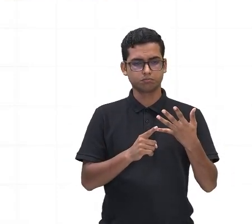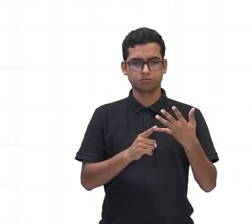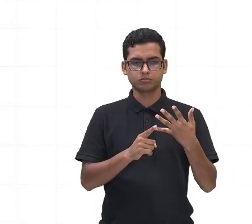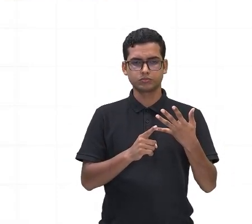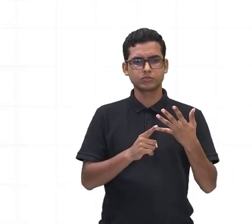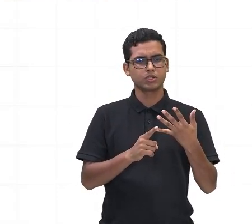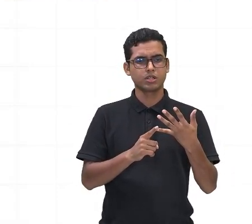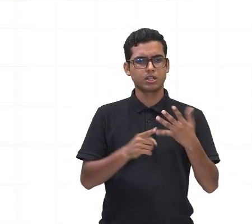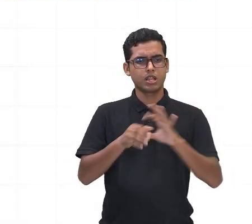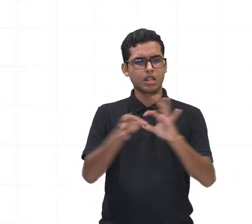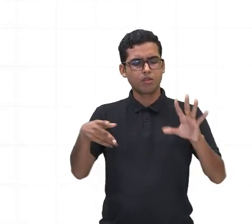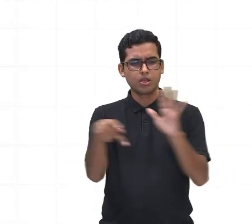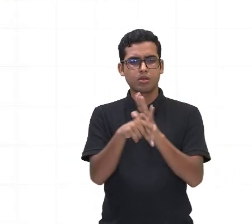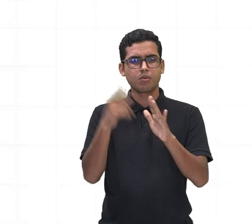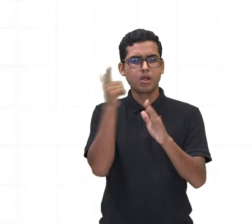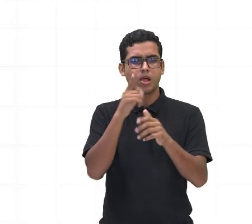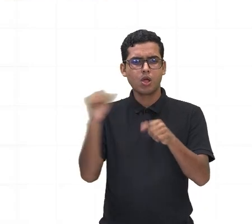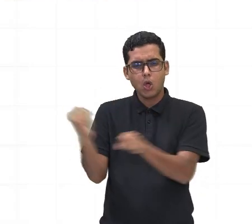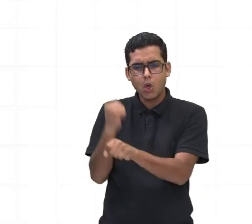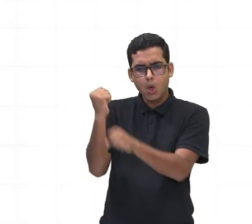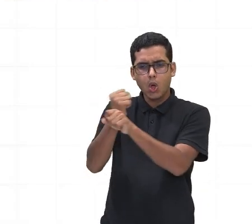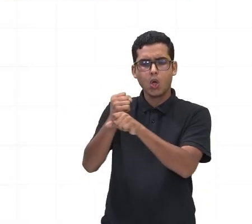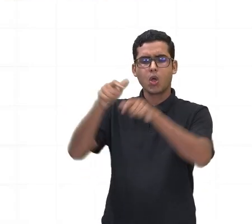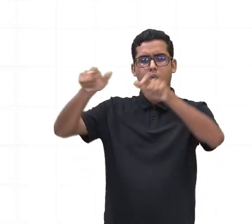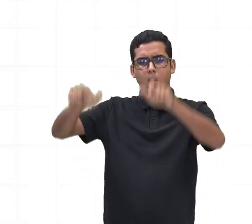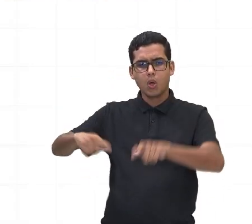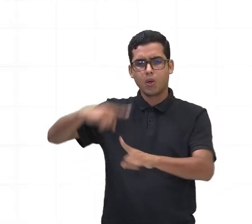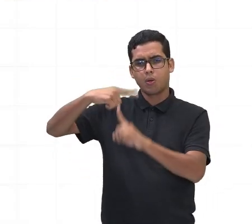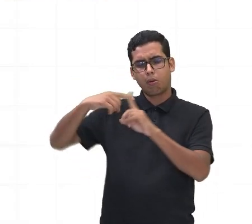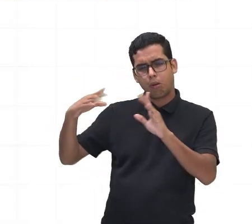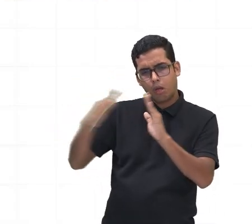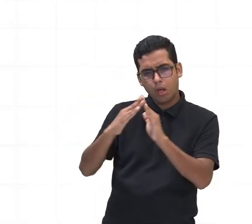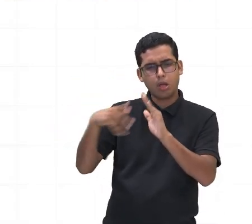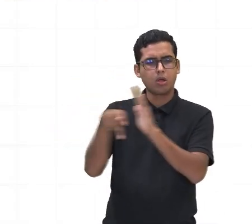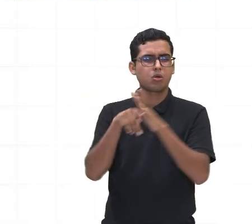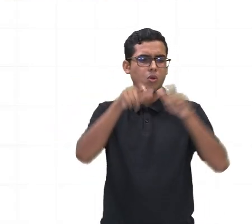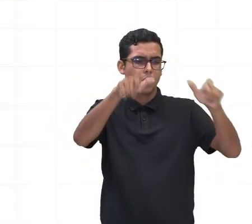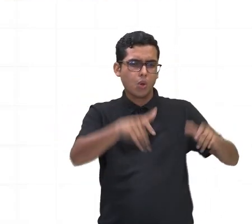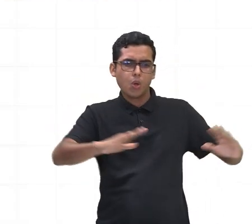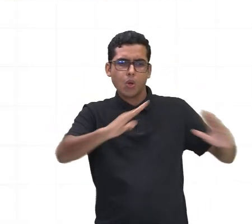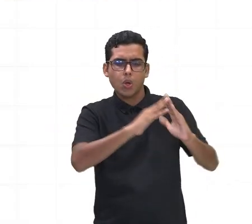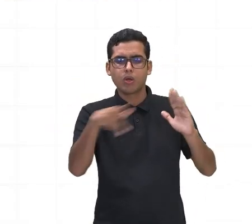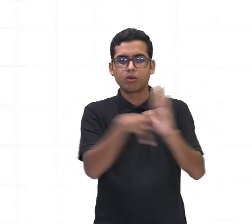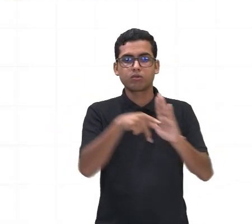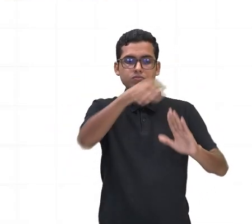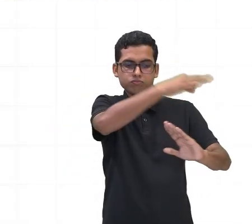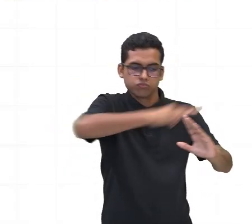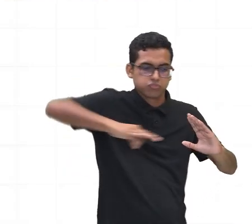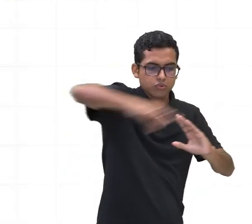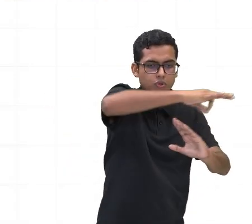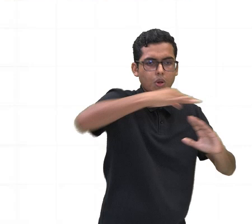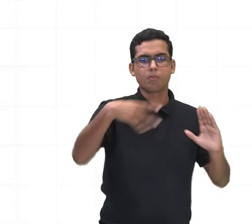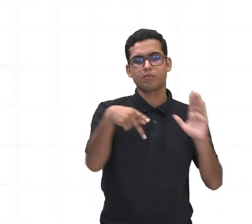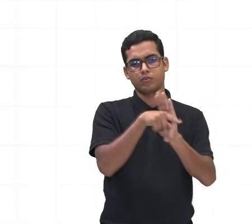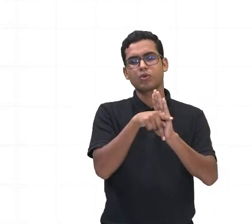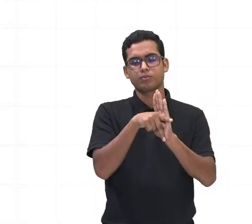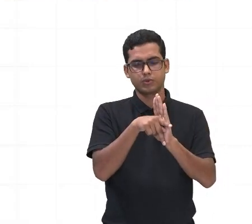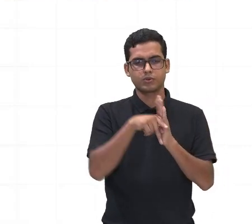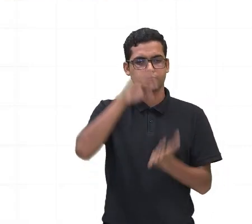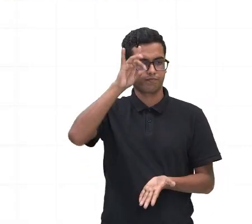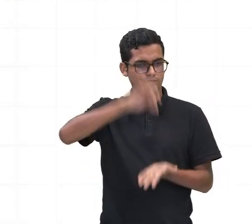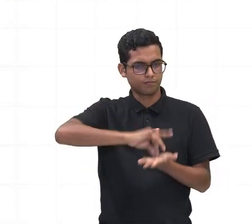espaços sagrados. Se tem direito à plena manifestação, também tem direito de ter os seus espaços sagrados, e